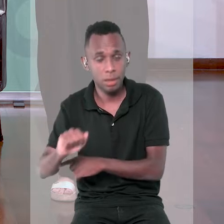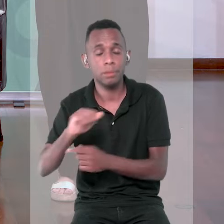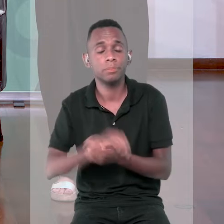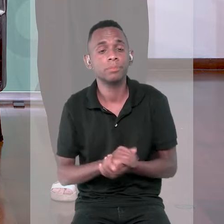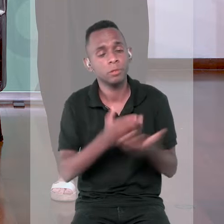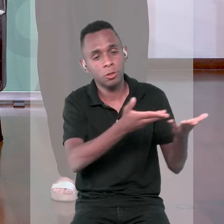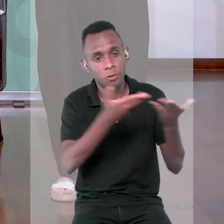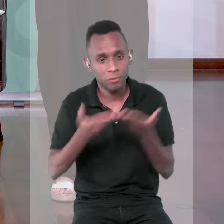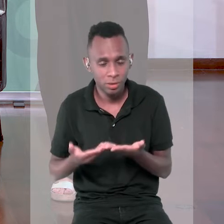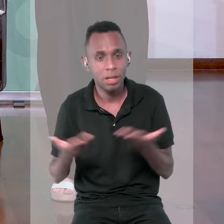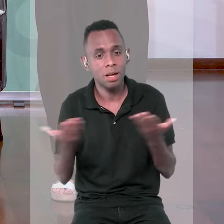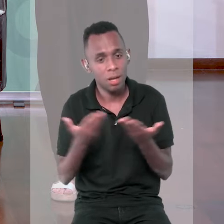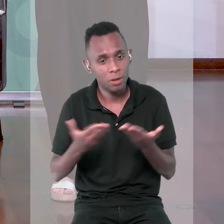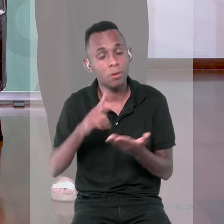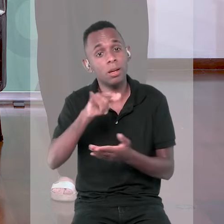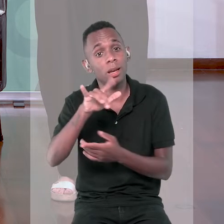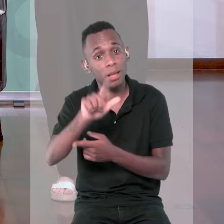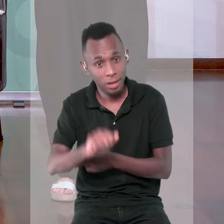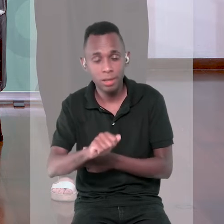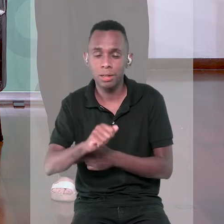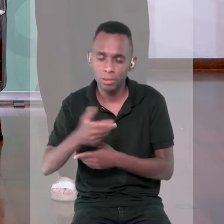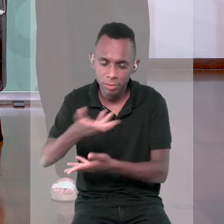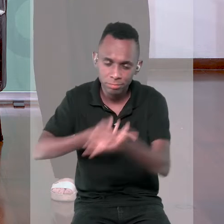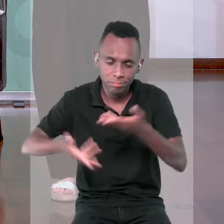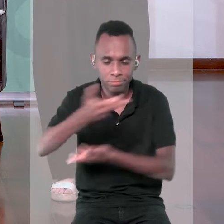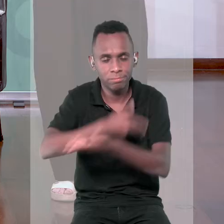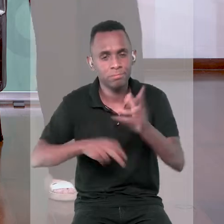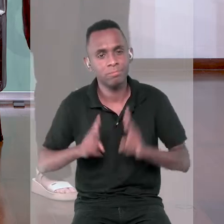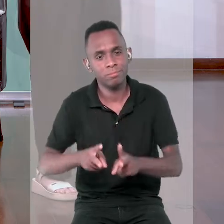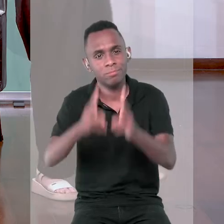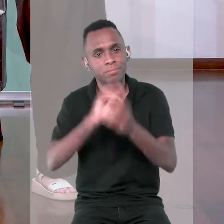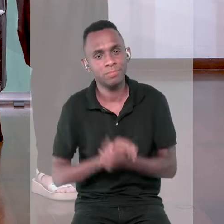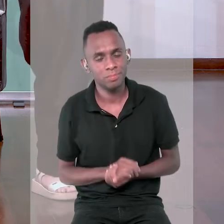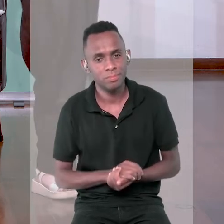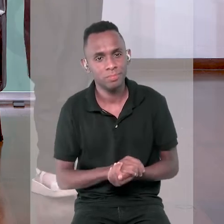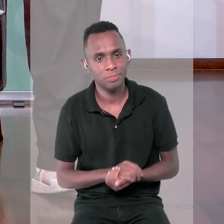a escritora e jornalista Leila Ferreira, que vai conduzir a conversa.